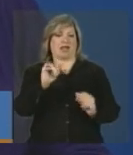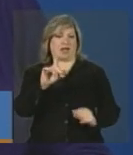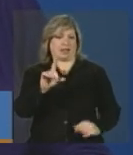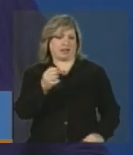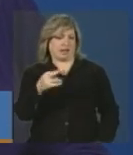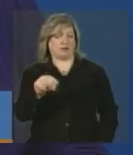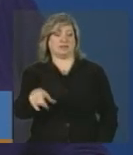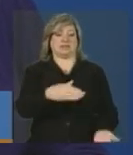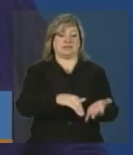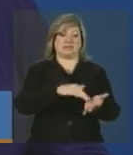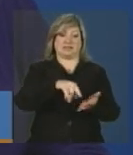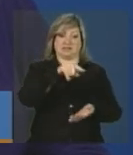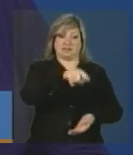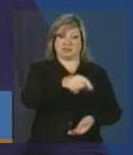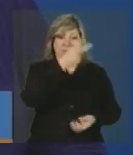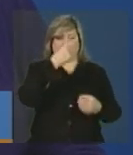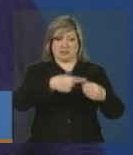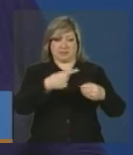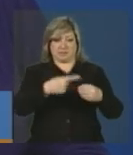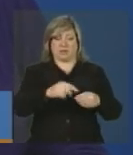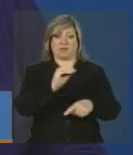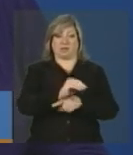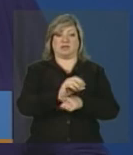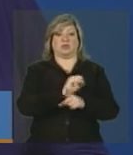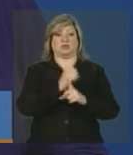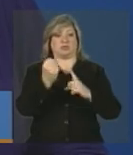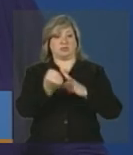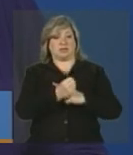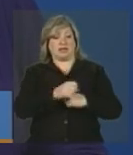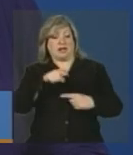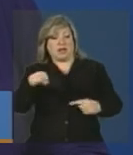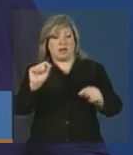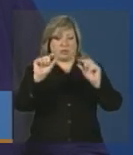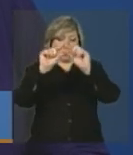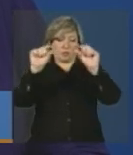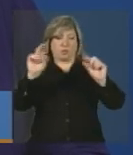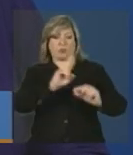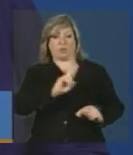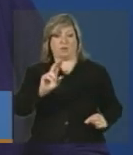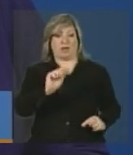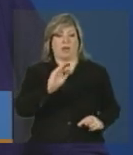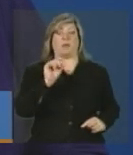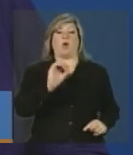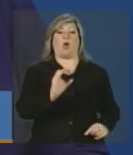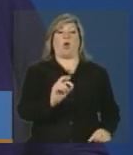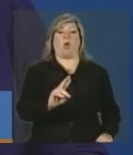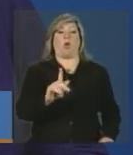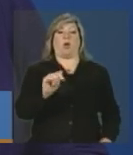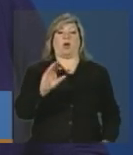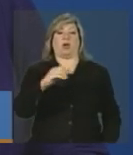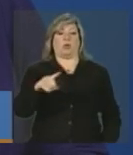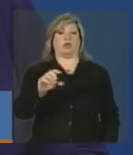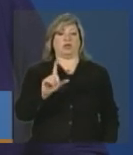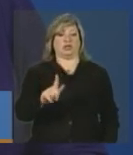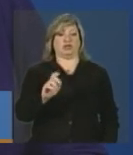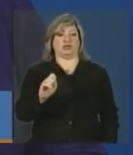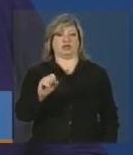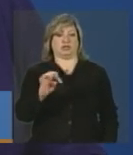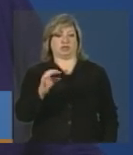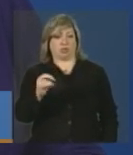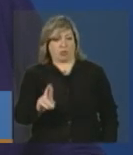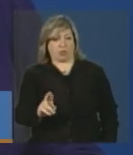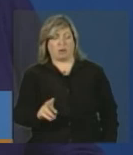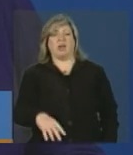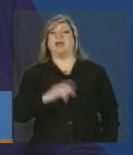Secretário Municipal de Assistência Social lá na aba do órgão gestor. As pessoas têm tido dúvida